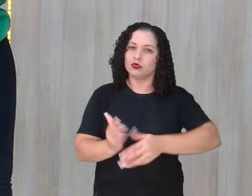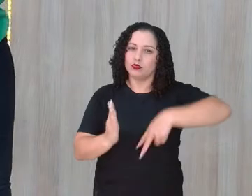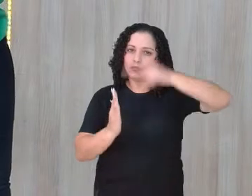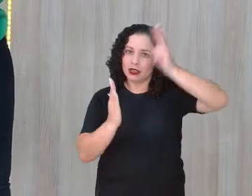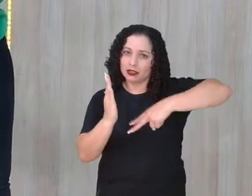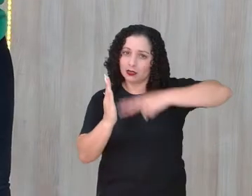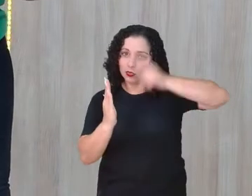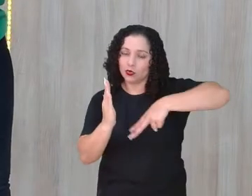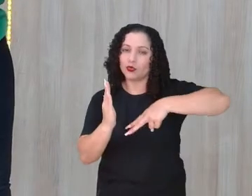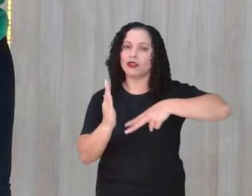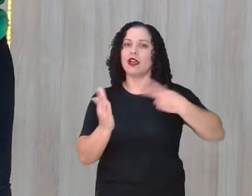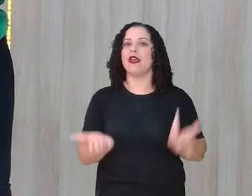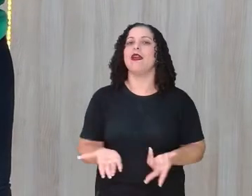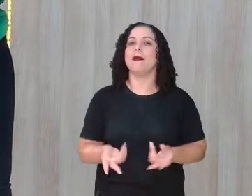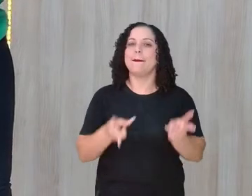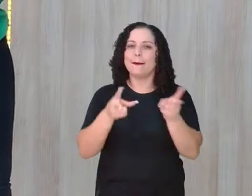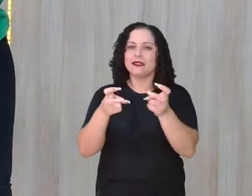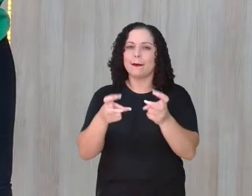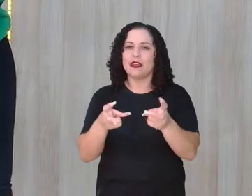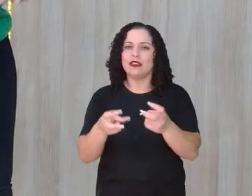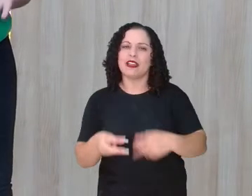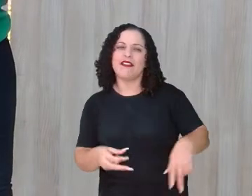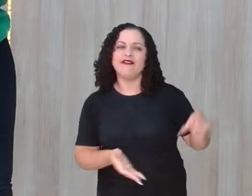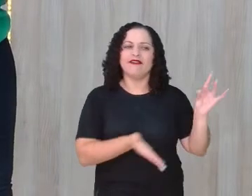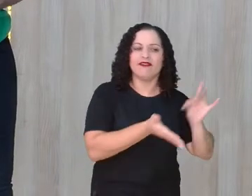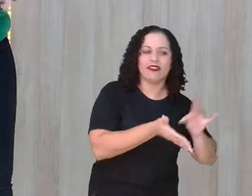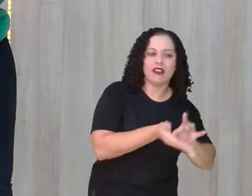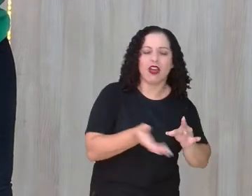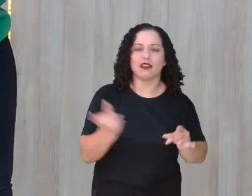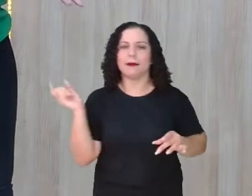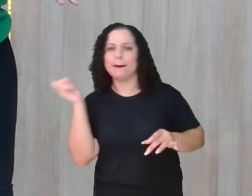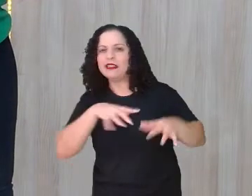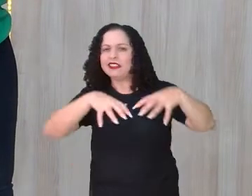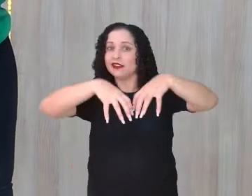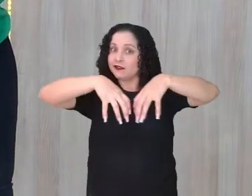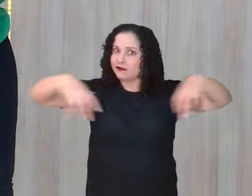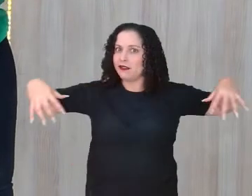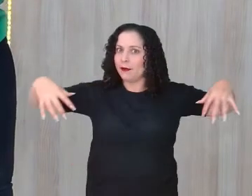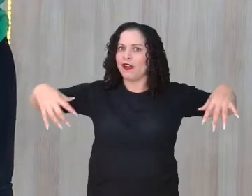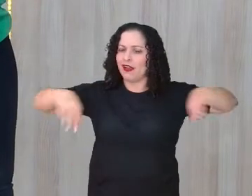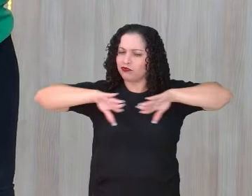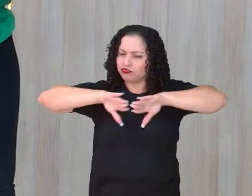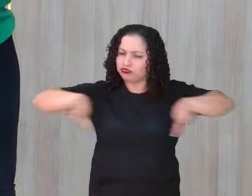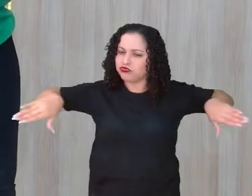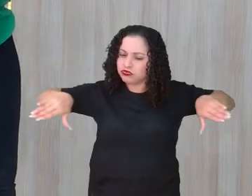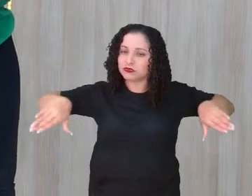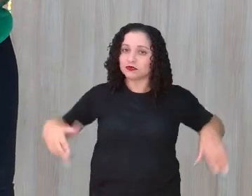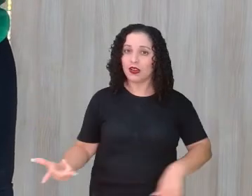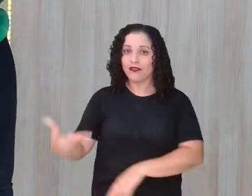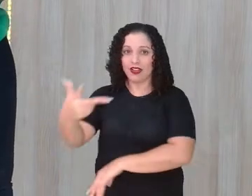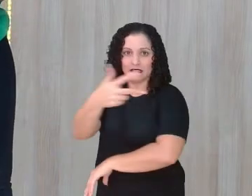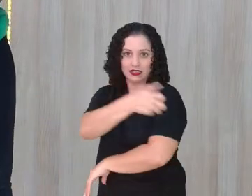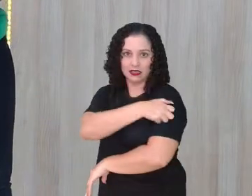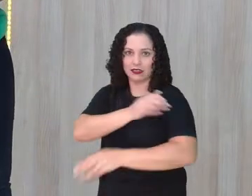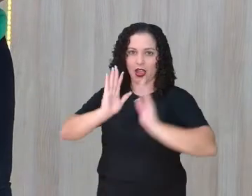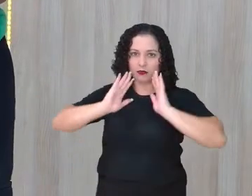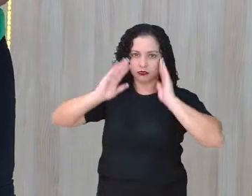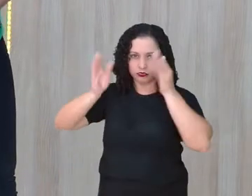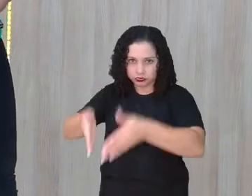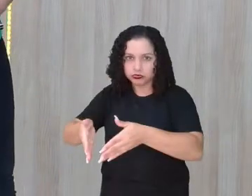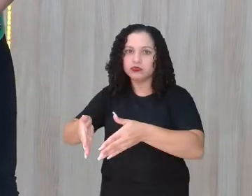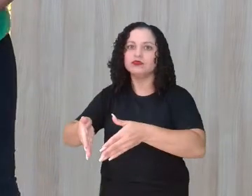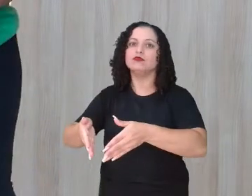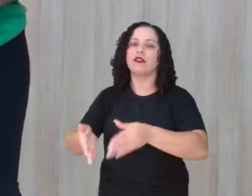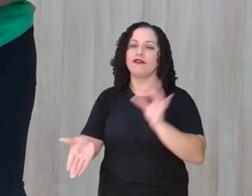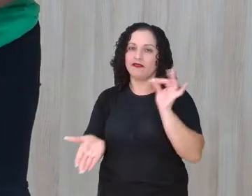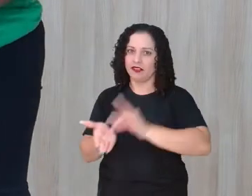ver o que é verdade, o que é mentira e o que é bom, o que não é pra gente. E vacinação é, sim, necessária,